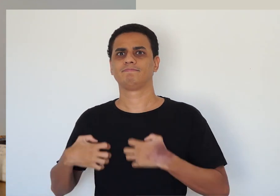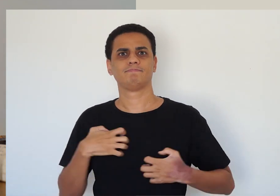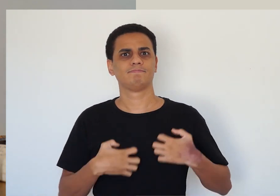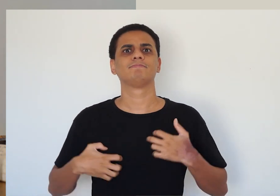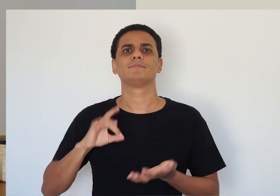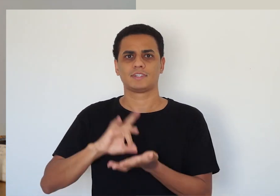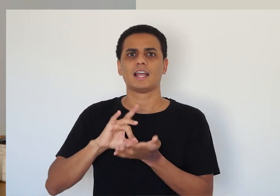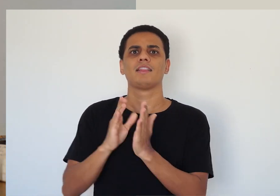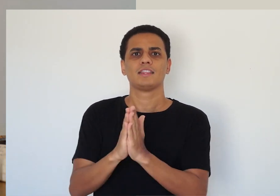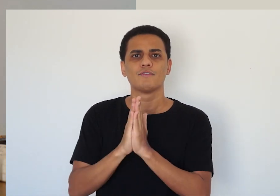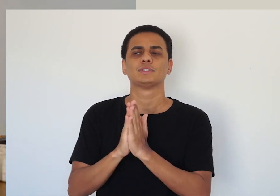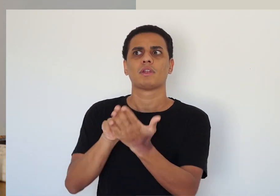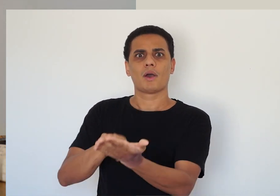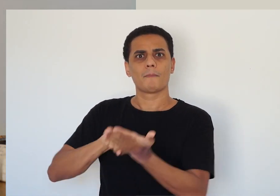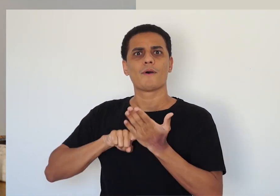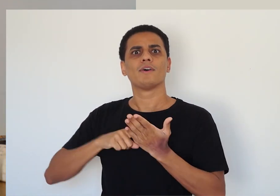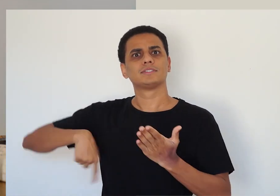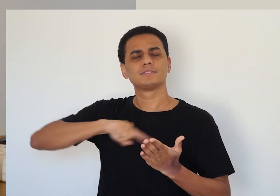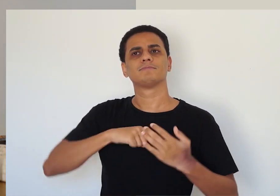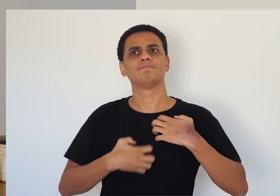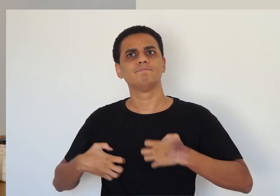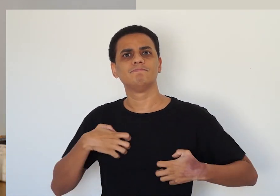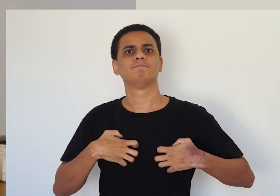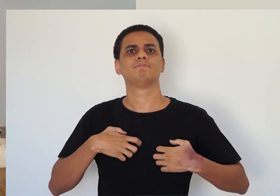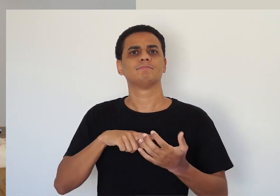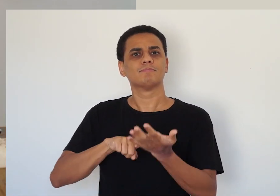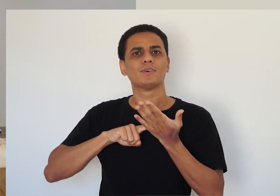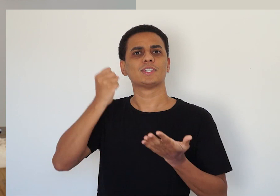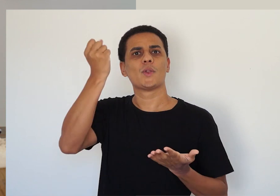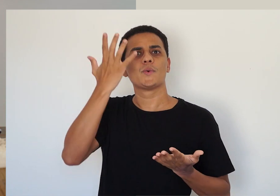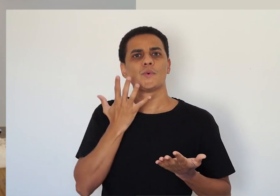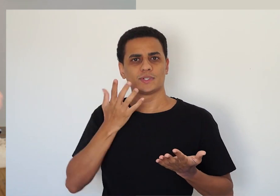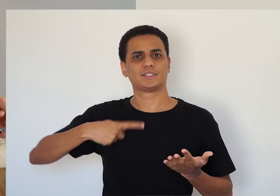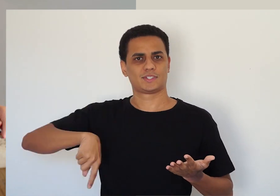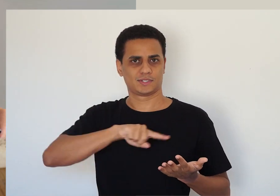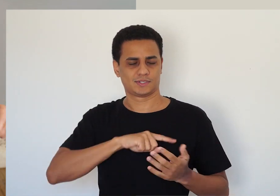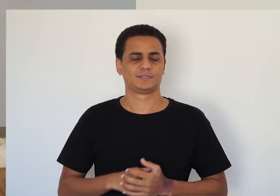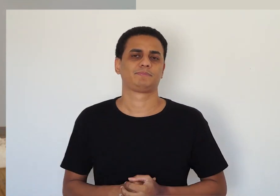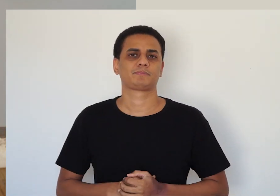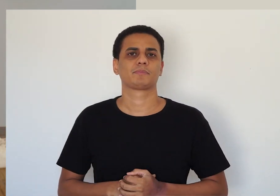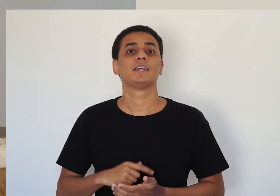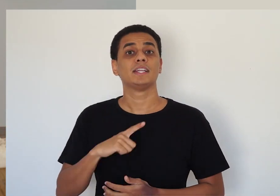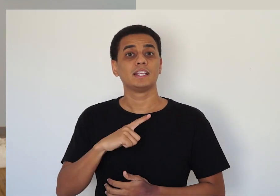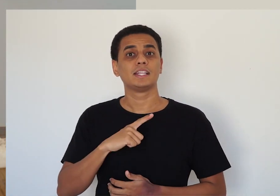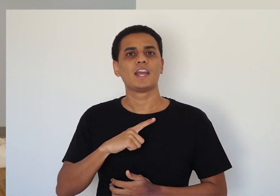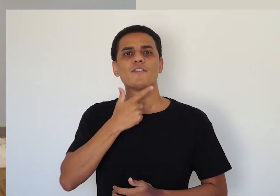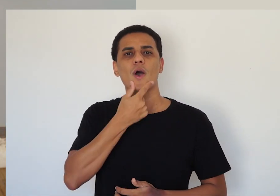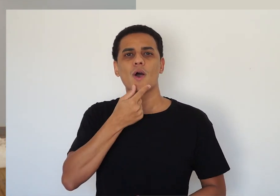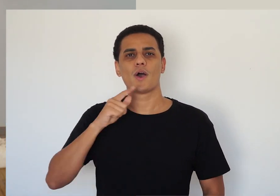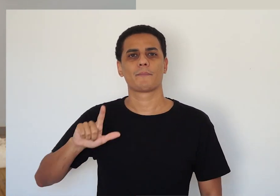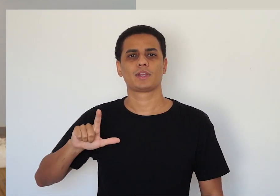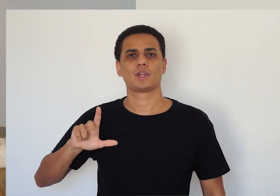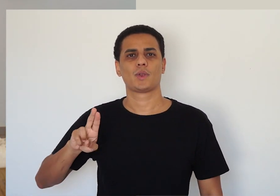Cada devocional tem realmente nos trazido uma luz, uma palavra. E eu queria usar uma ilustração hoje que foi trazida pelo nosso